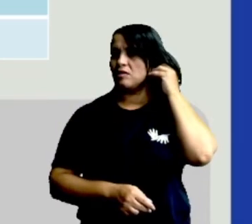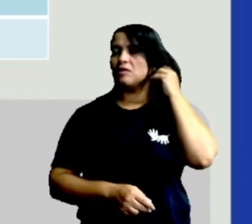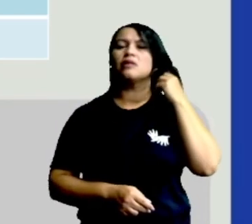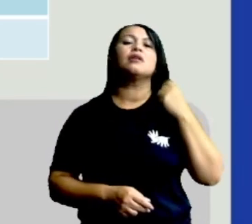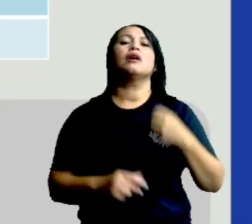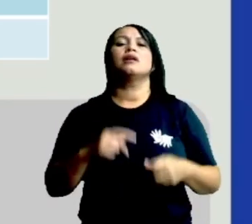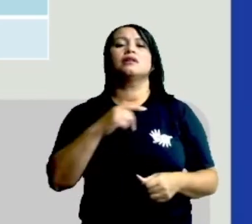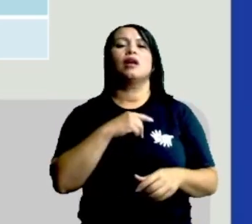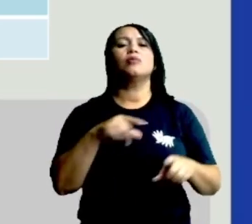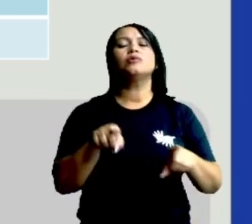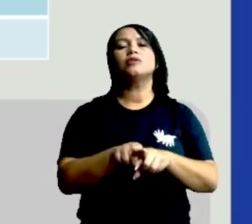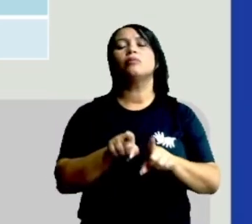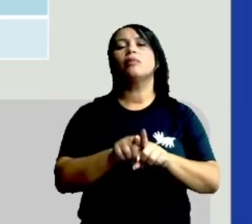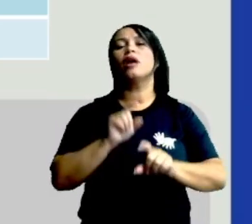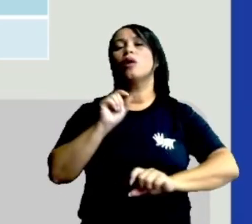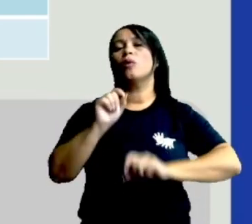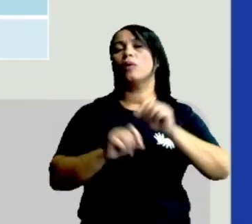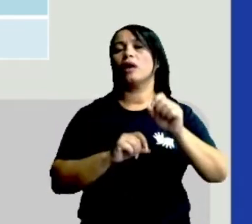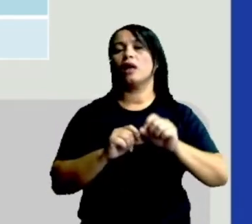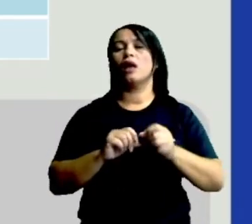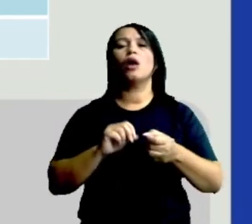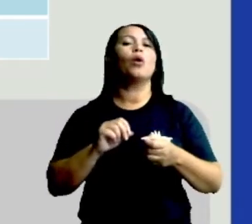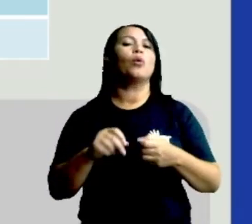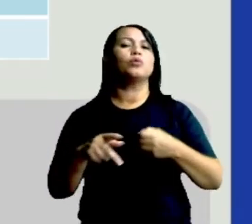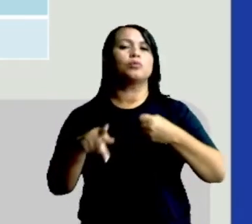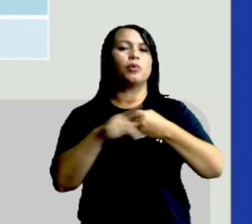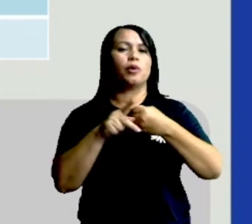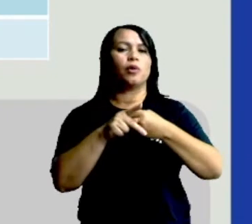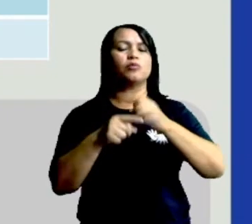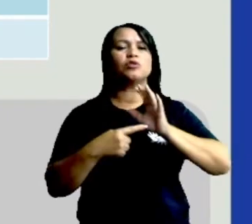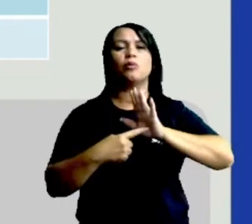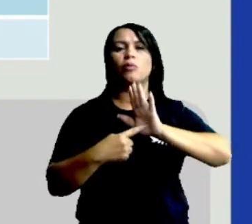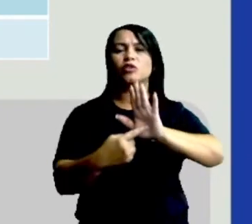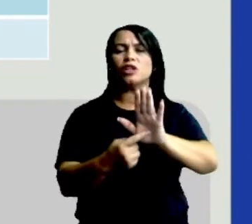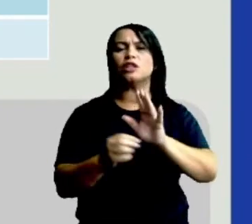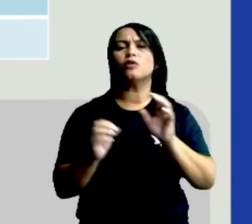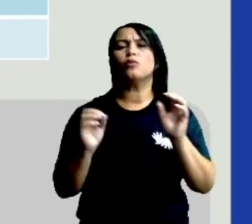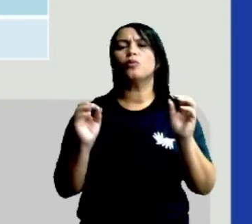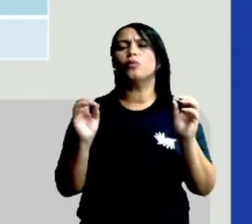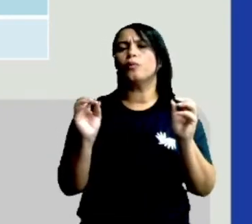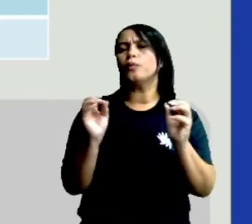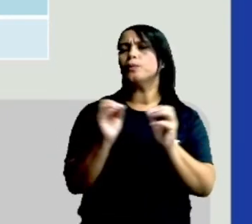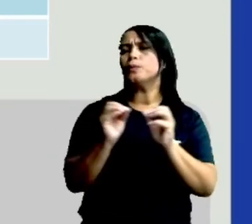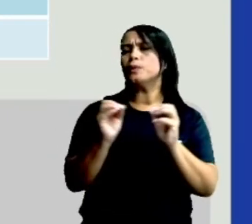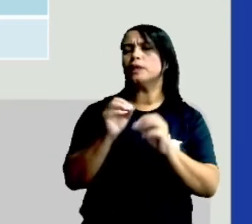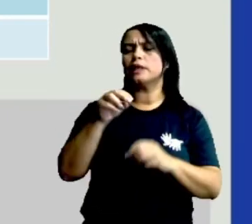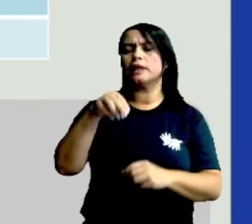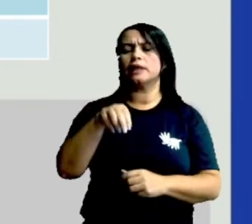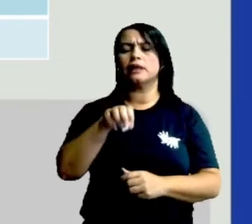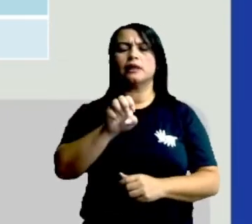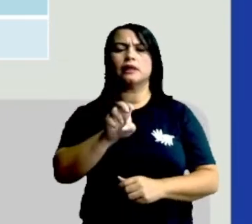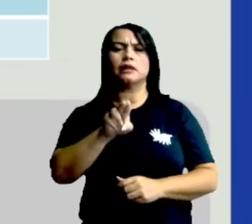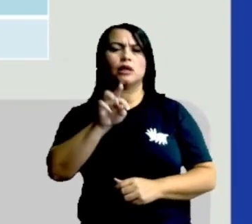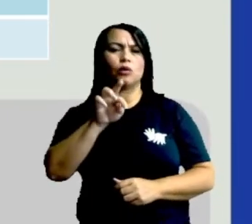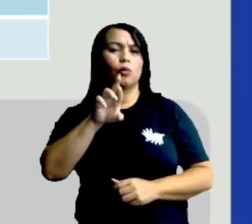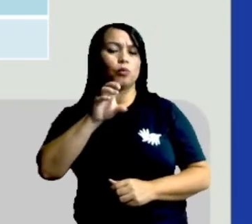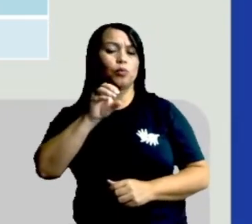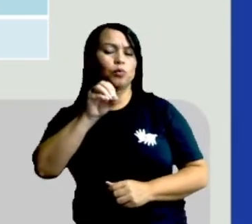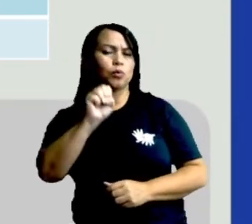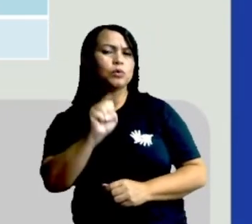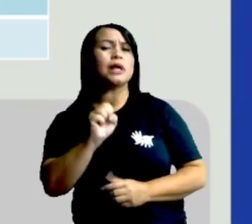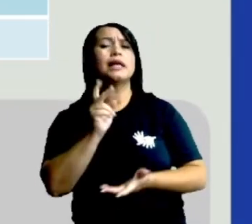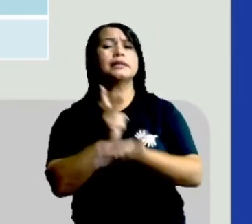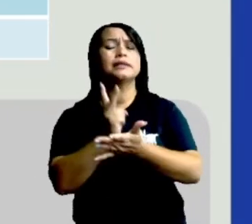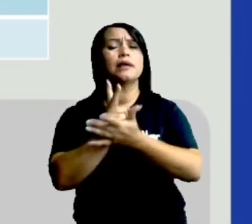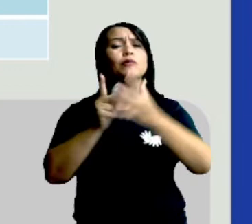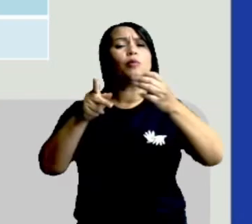E a gente tem os demonstrativos neutros. São sempre pronomes, ou seja, não